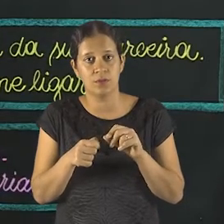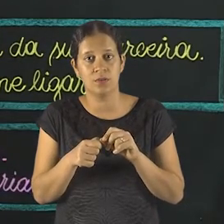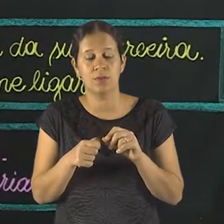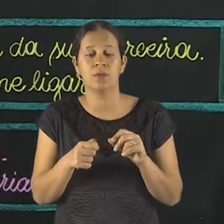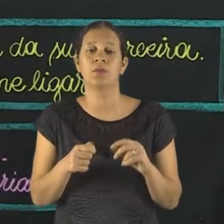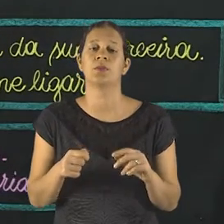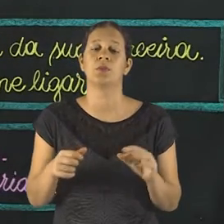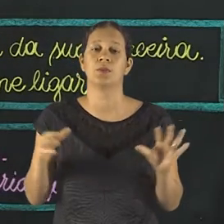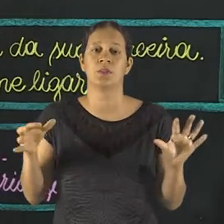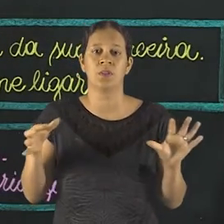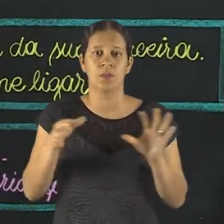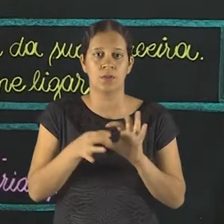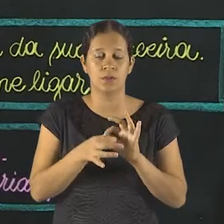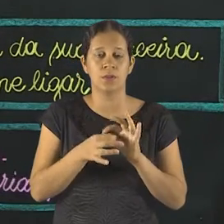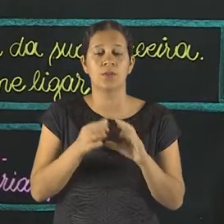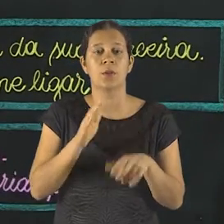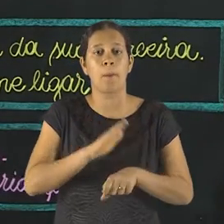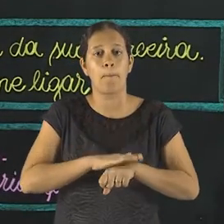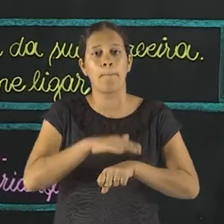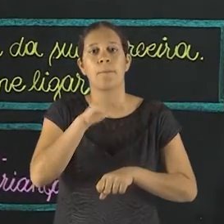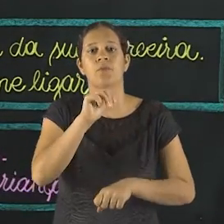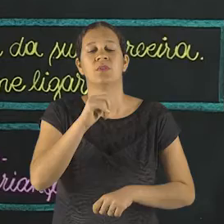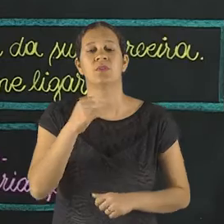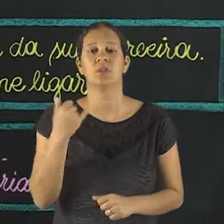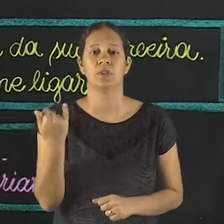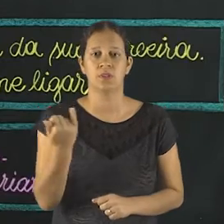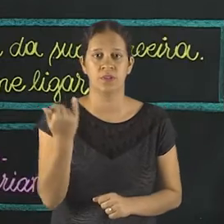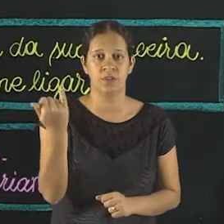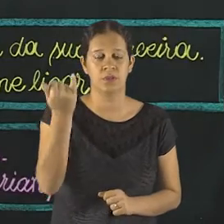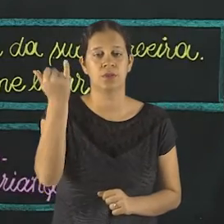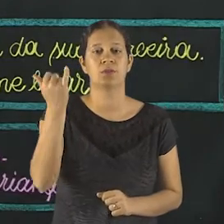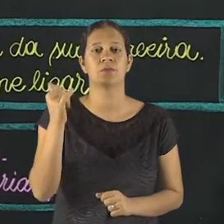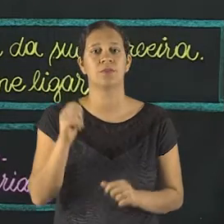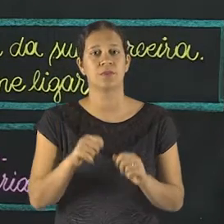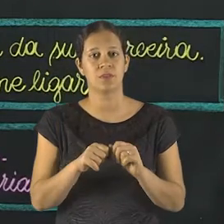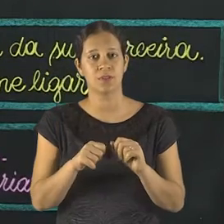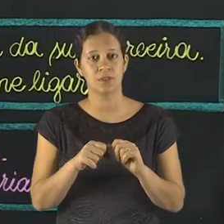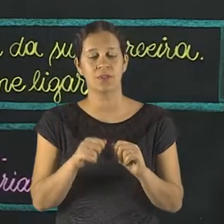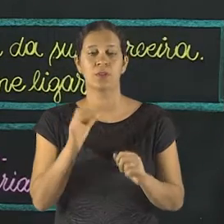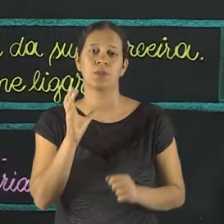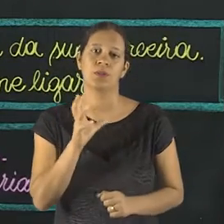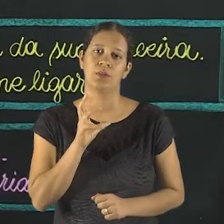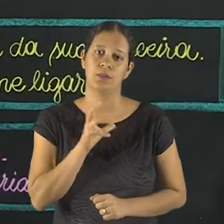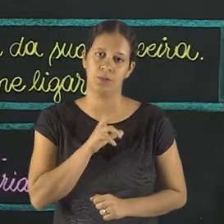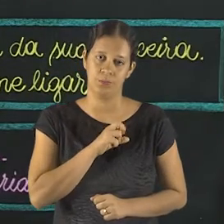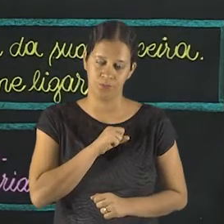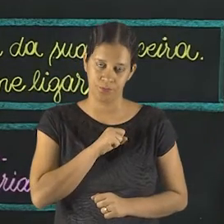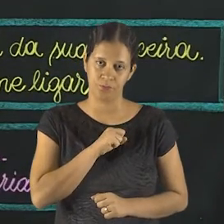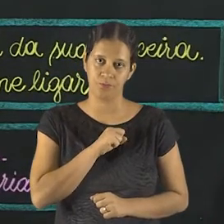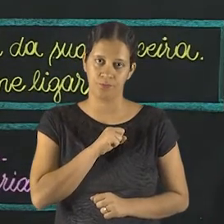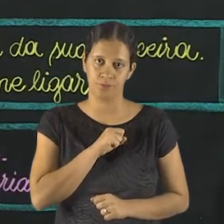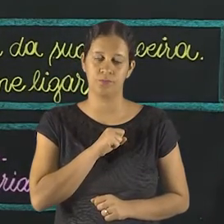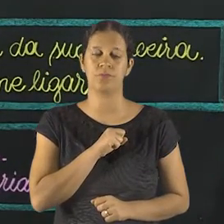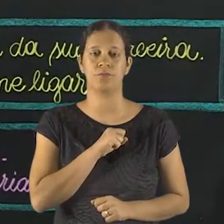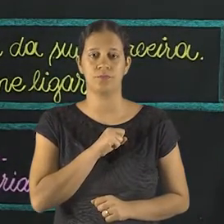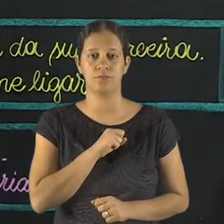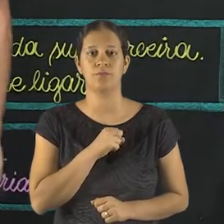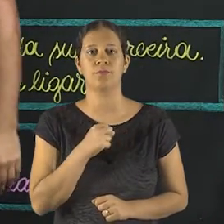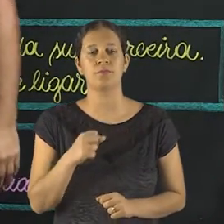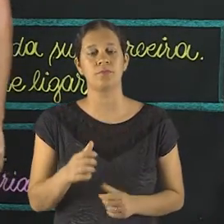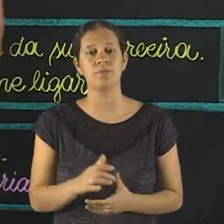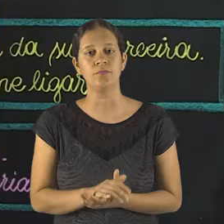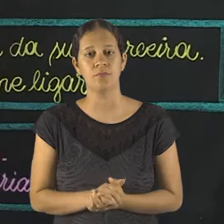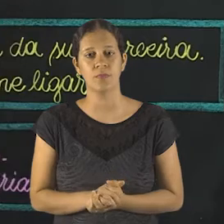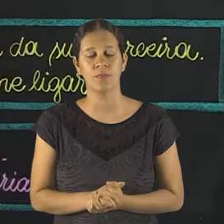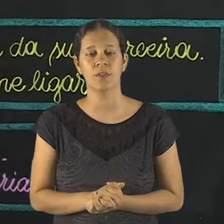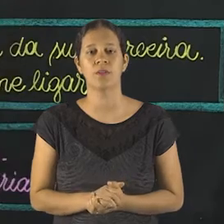de ligação. Então, o mais importante é fazer o que se ama, ok? Esse é o complemento, mais uma vez, uma